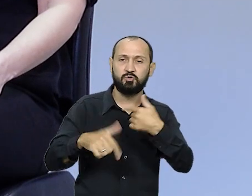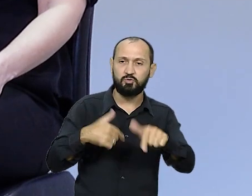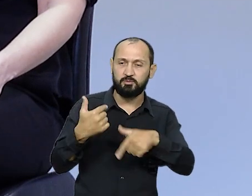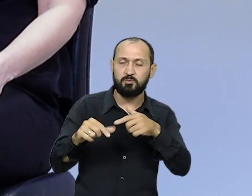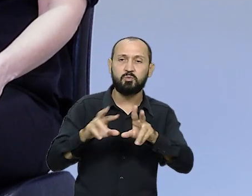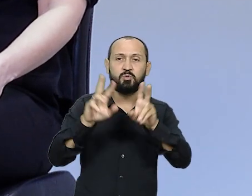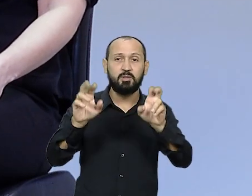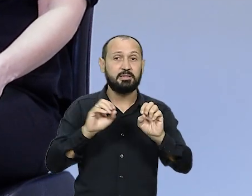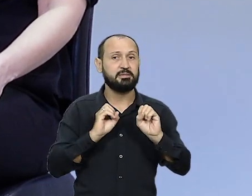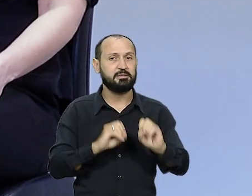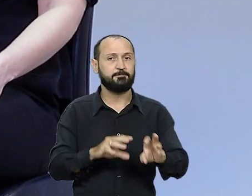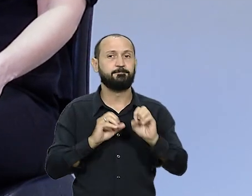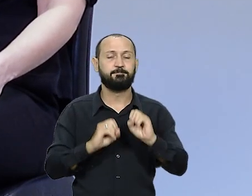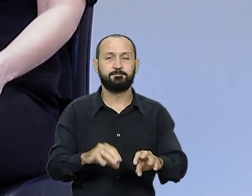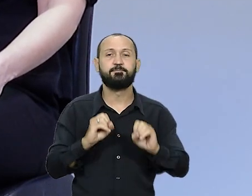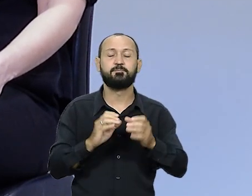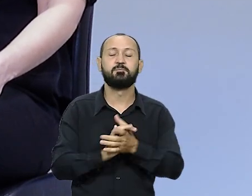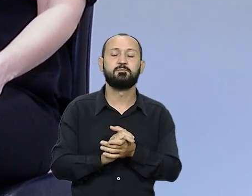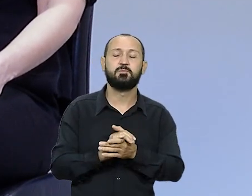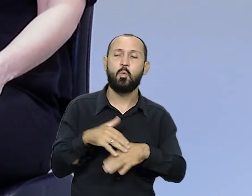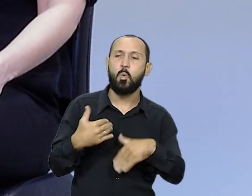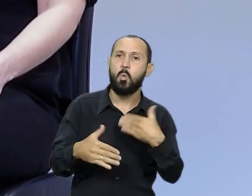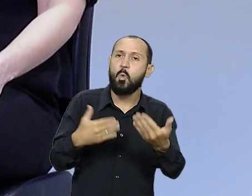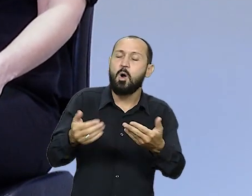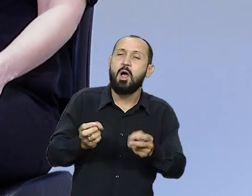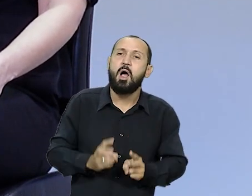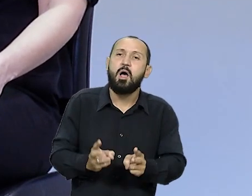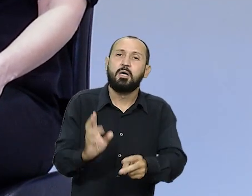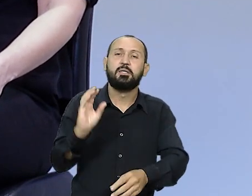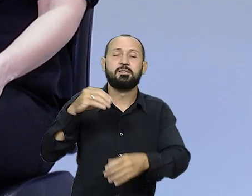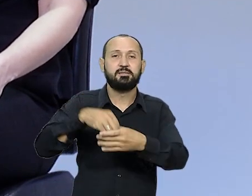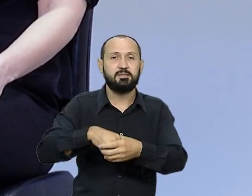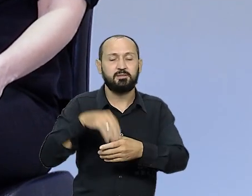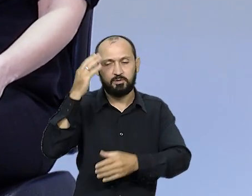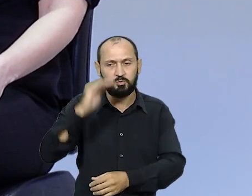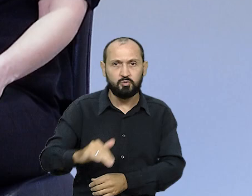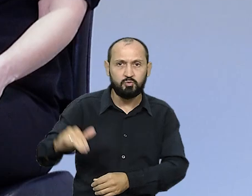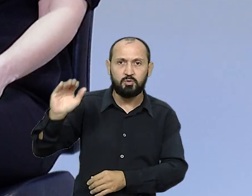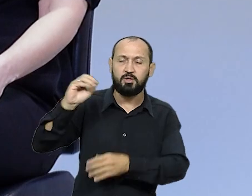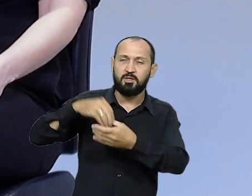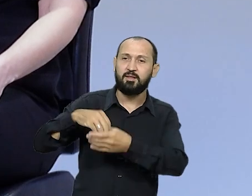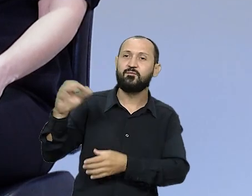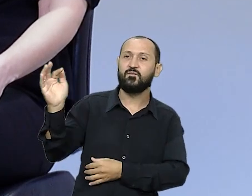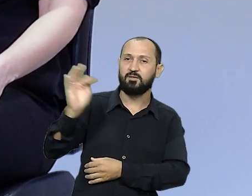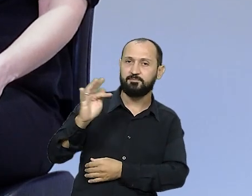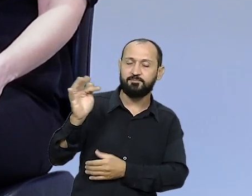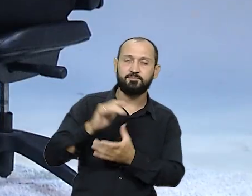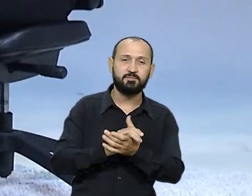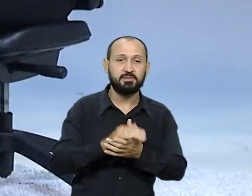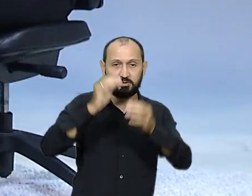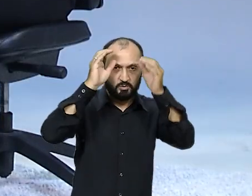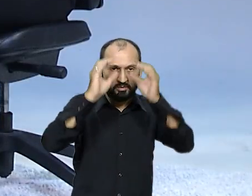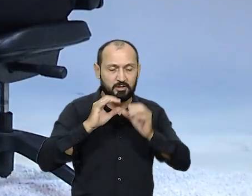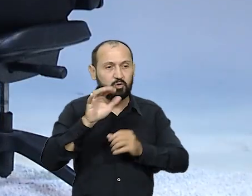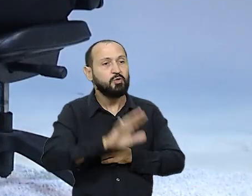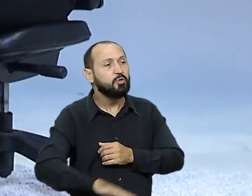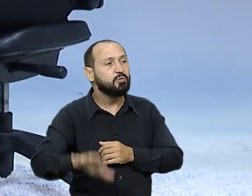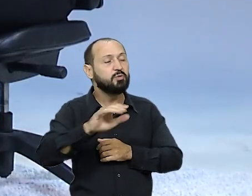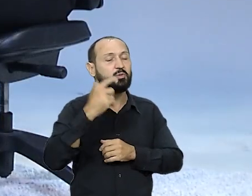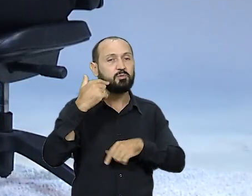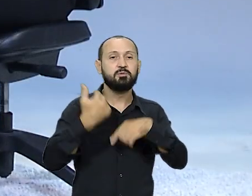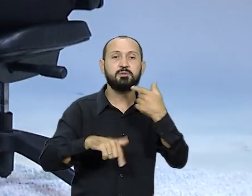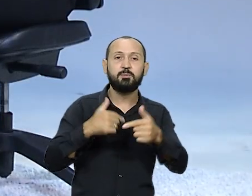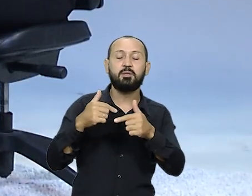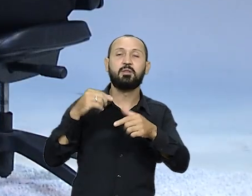os trabalhadores na área da educação, e vai se perpetuando dentro da adolescência, na faculdade, e o cidadão como um